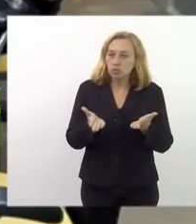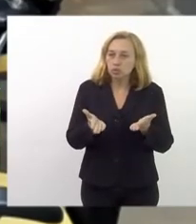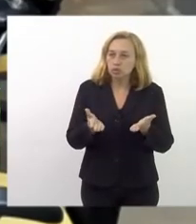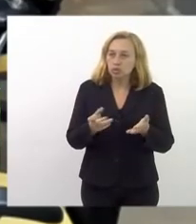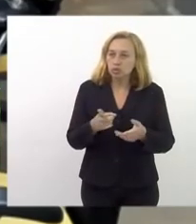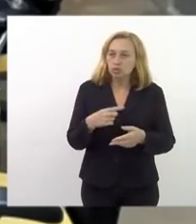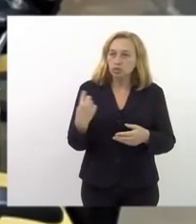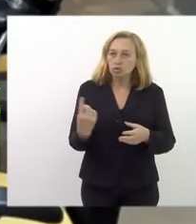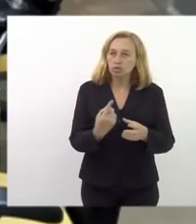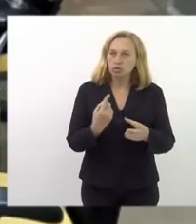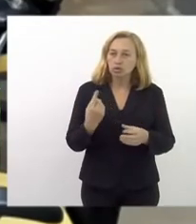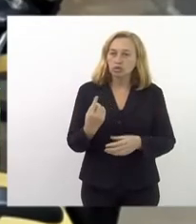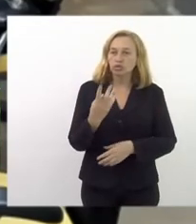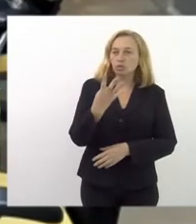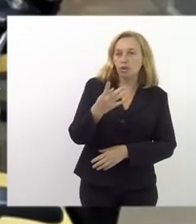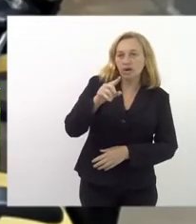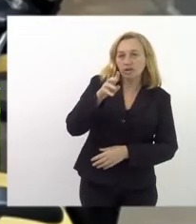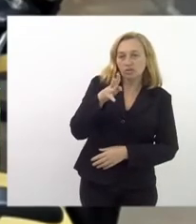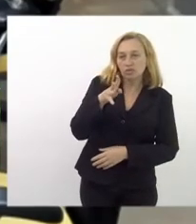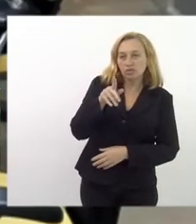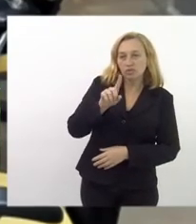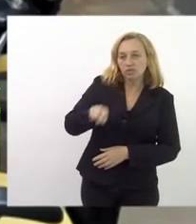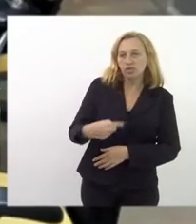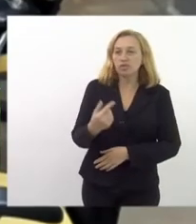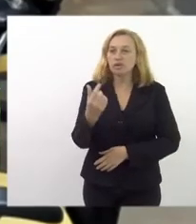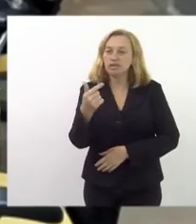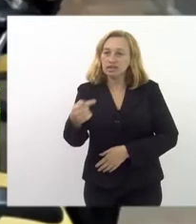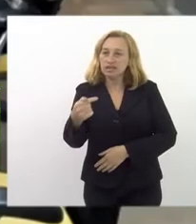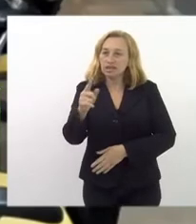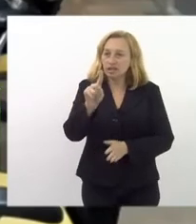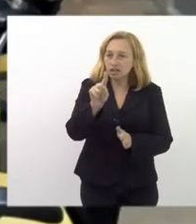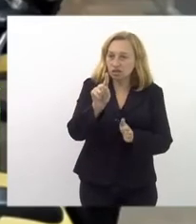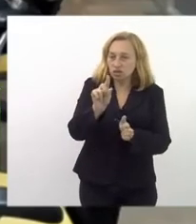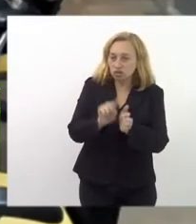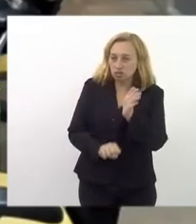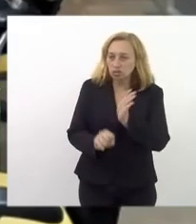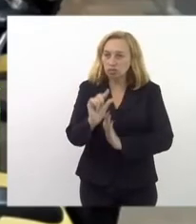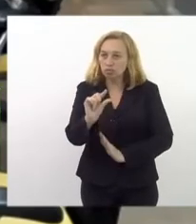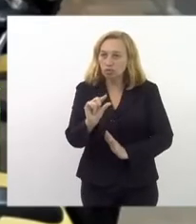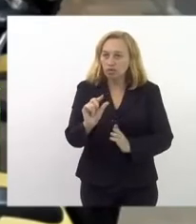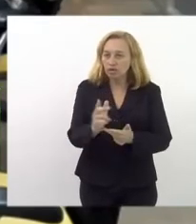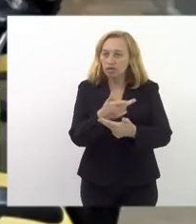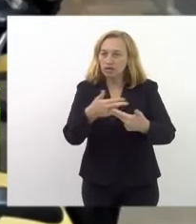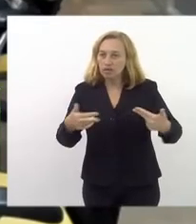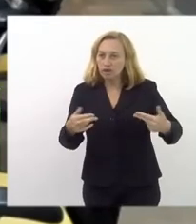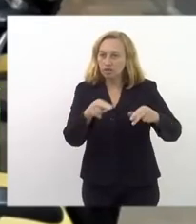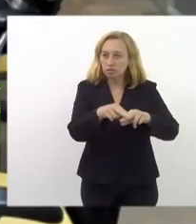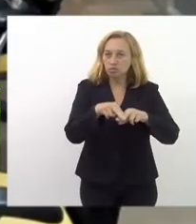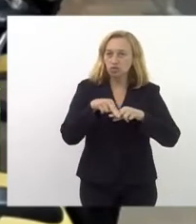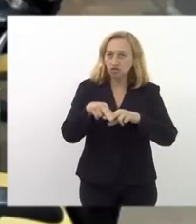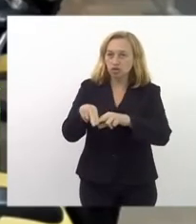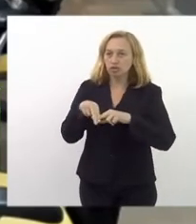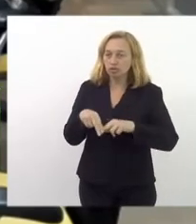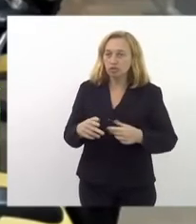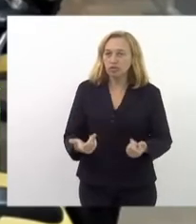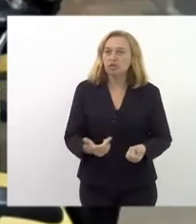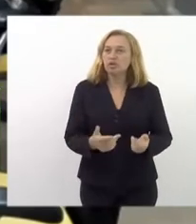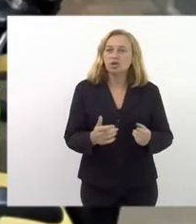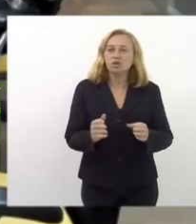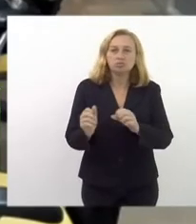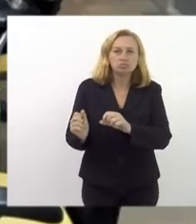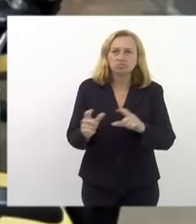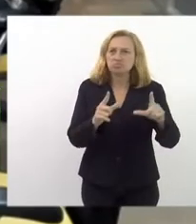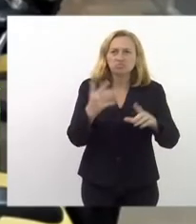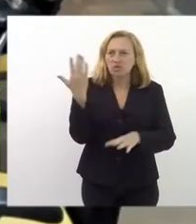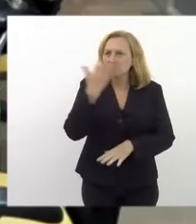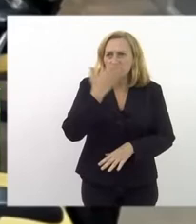em 4,7, então está tendo uma queda. Aí são diversos fatores, tanto de oferta. Ô, Nelson, demanda. O quadro não está